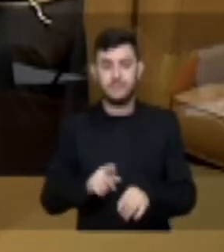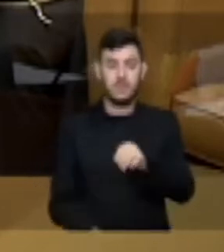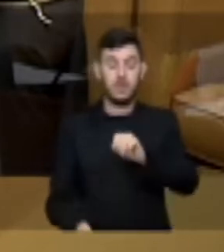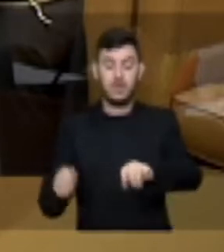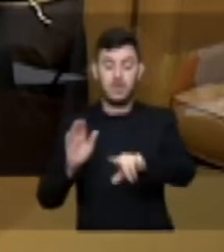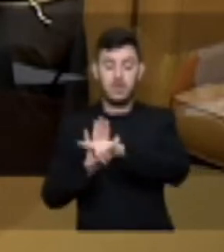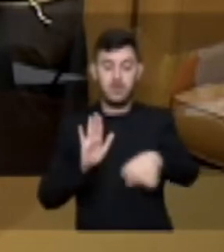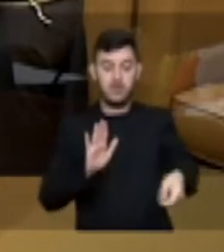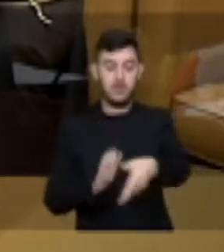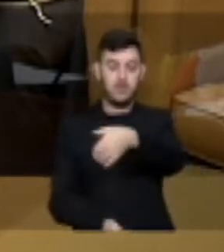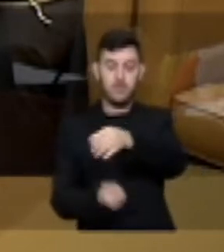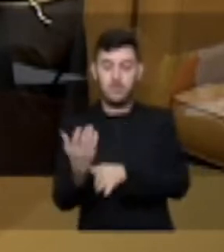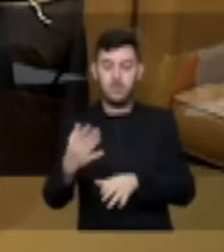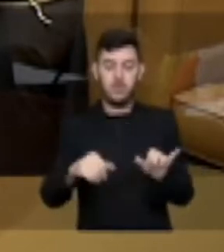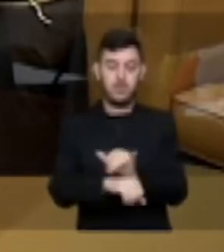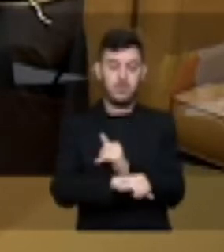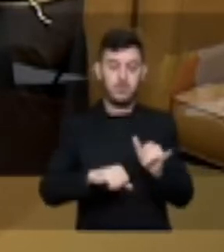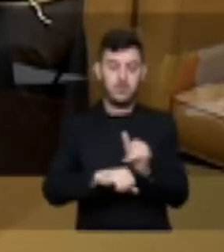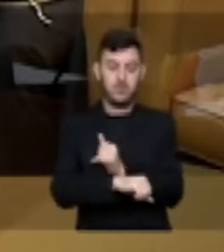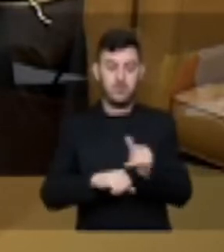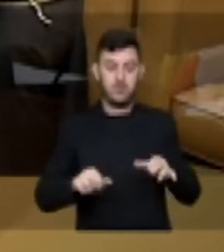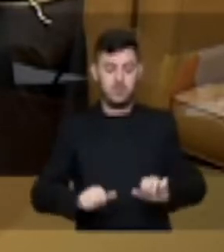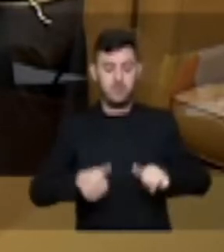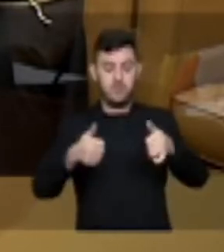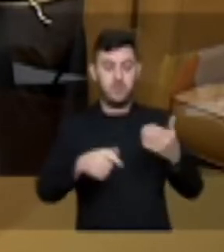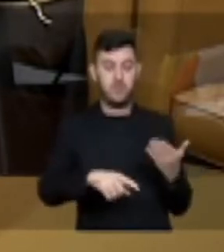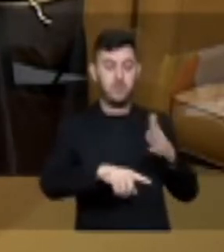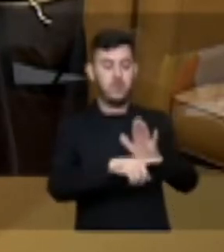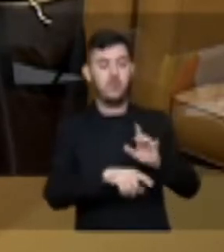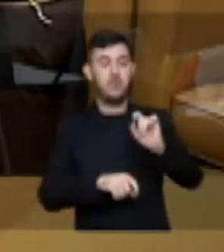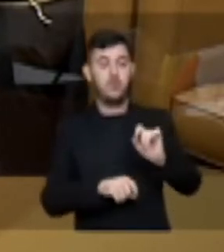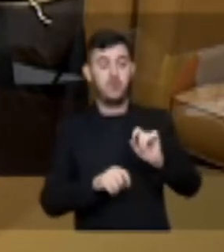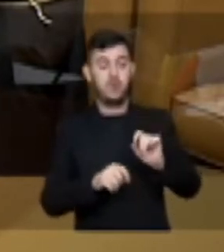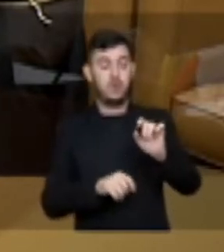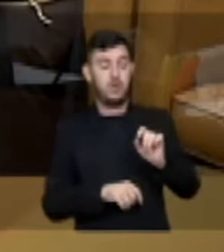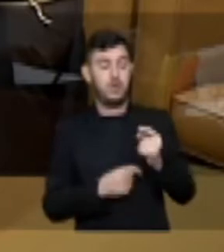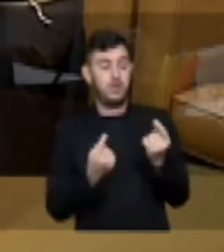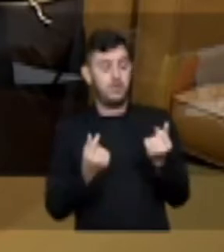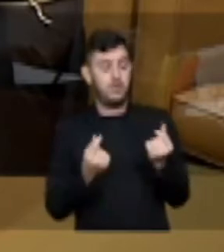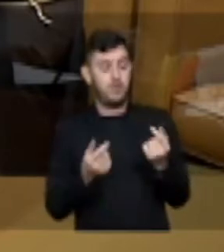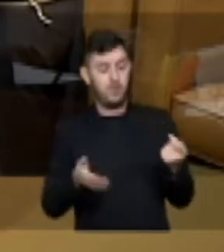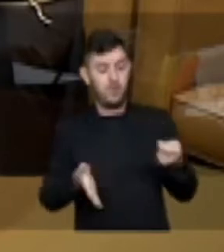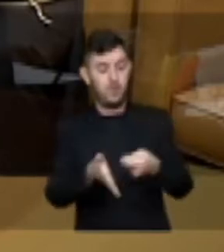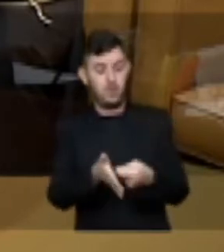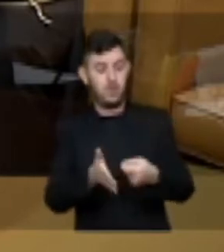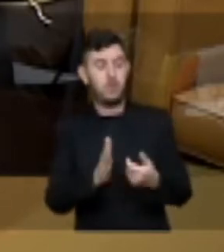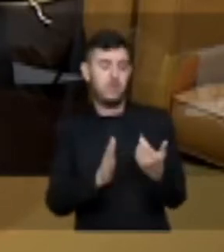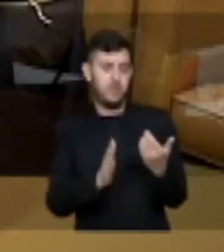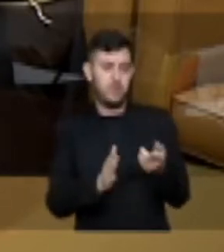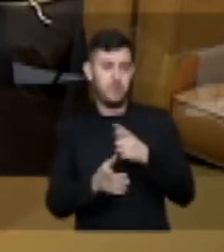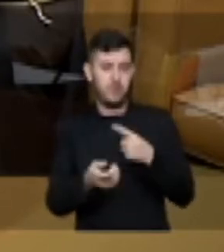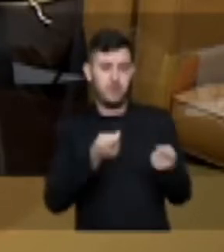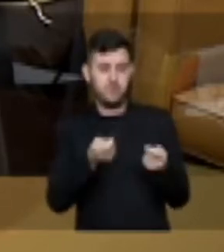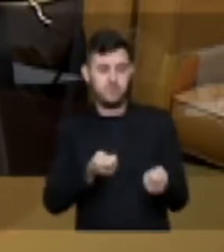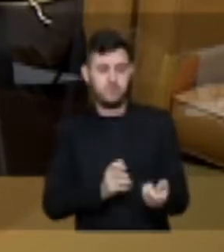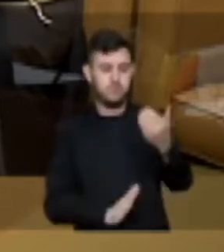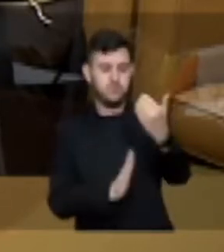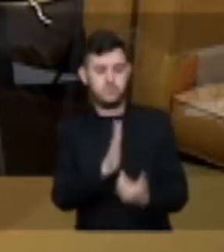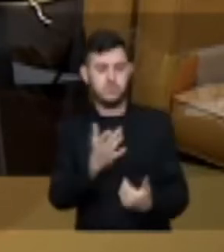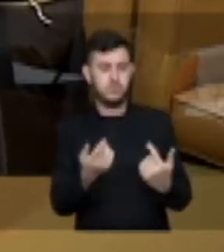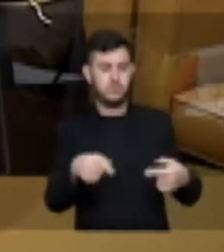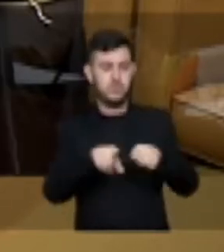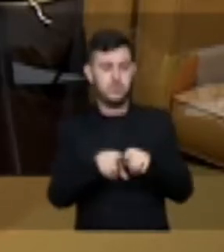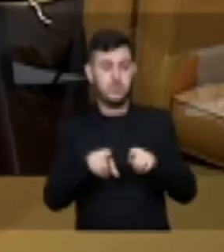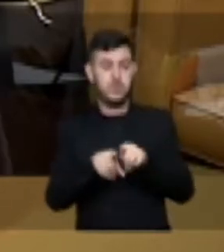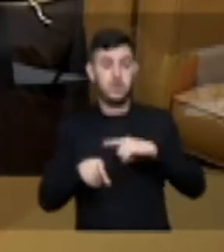justamente mecanismos eficazes para a manutenção da modicidade tarifária. Além de ser vetor das normas de referência a serem